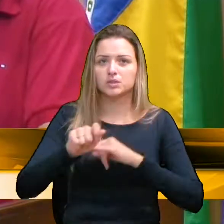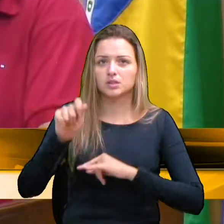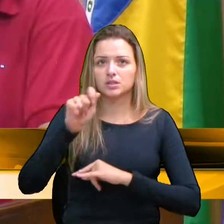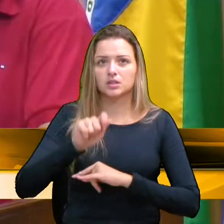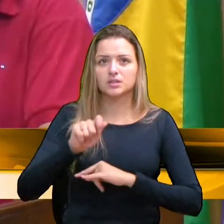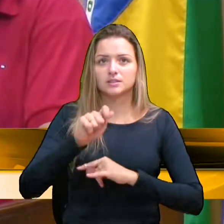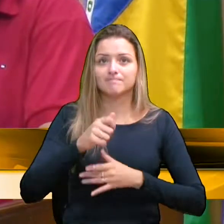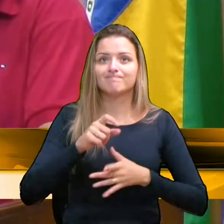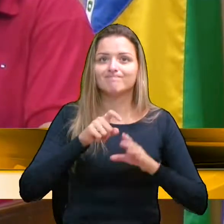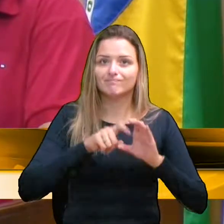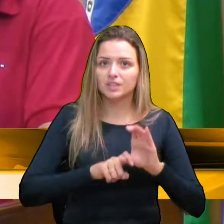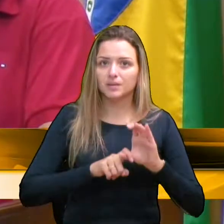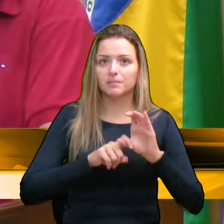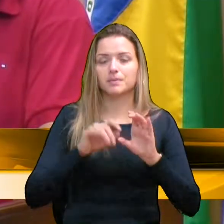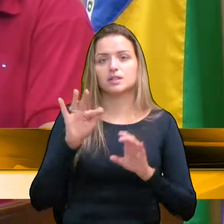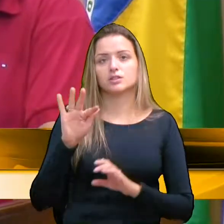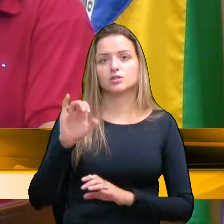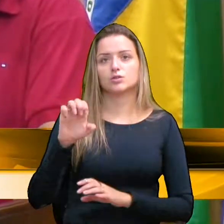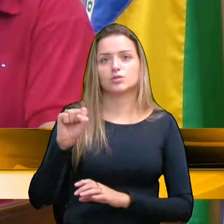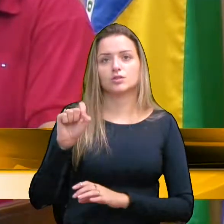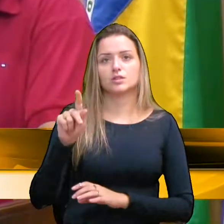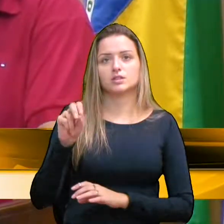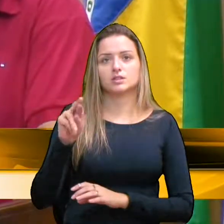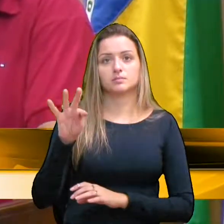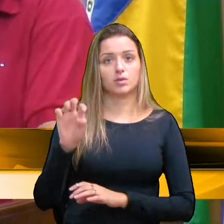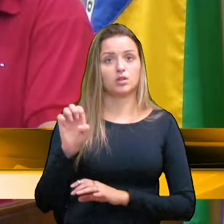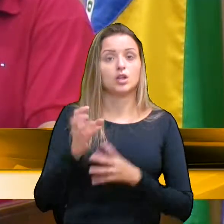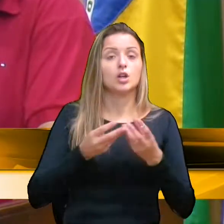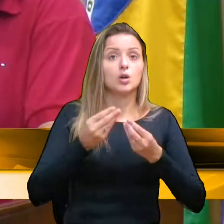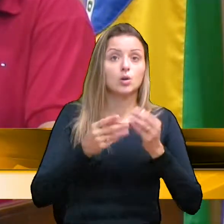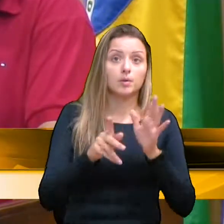do Fiasport. E como a própria lei diz,